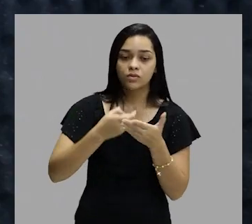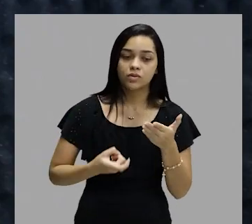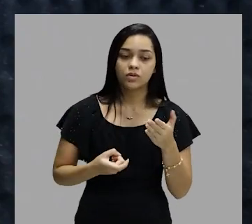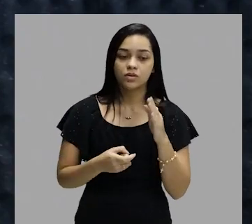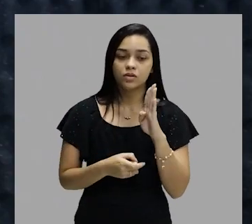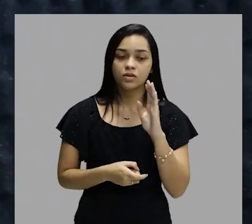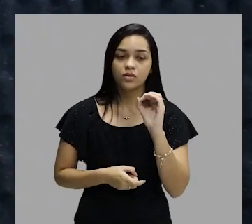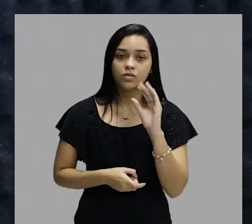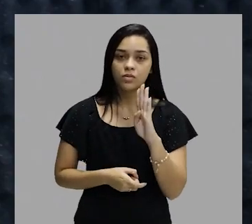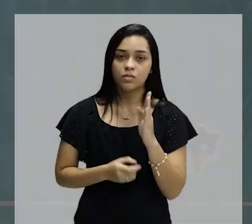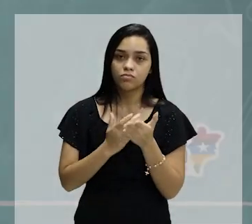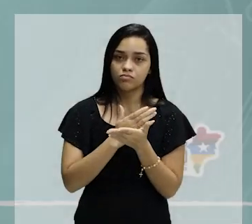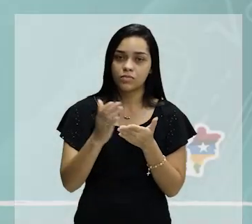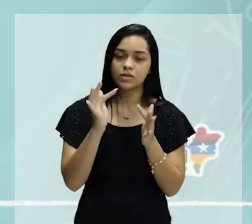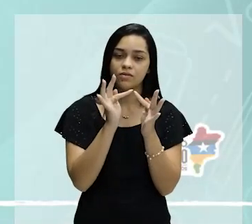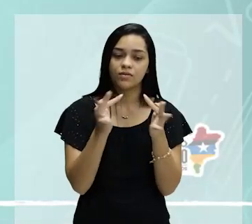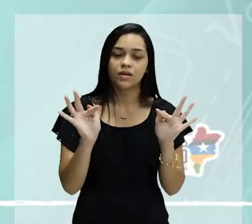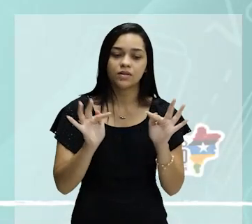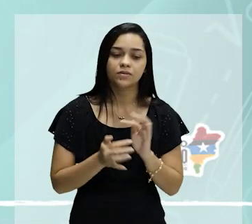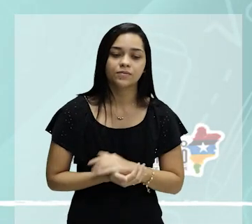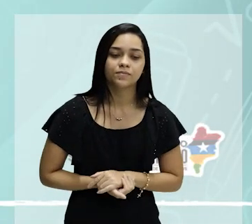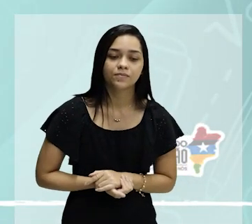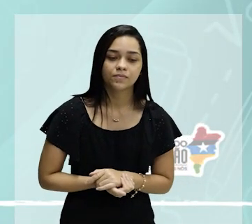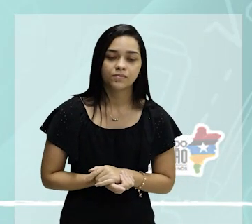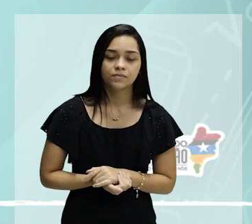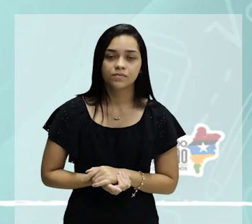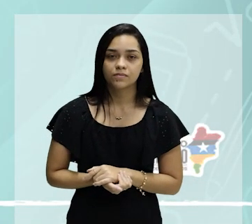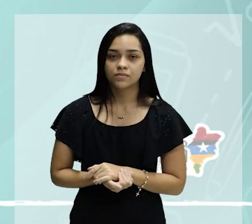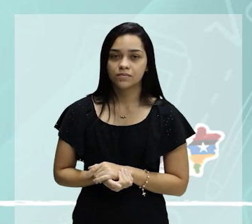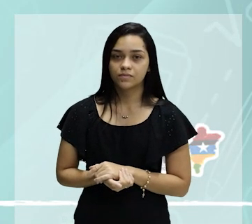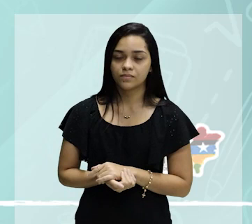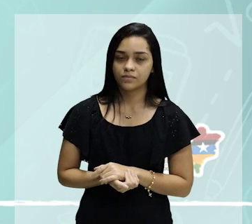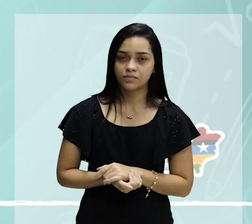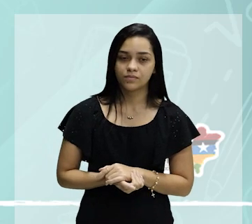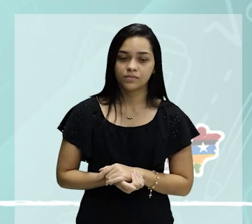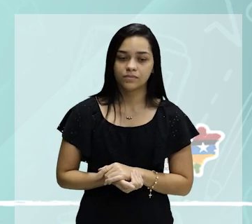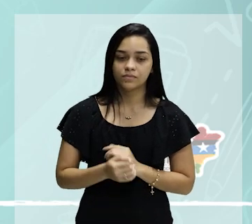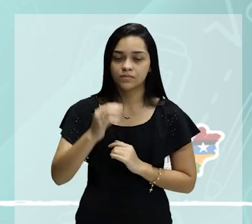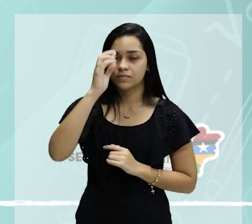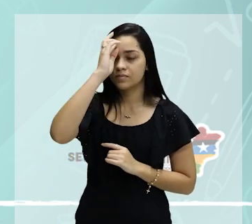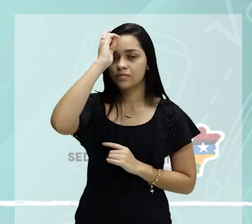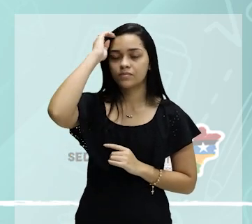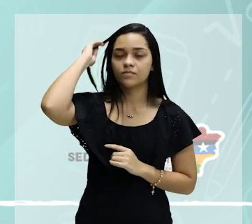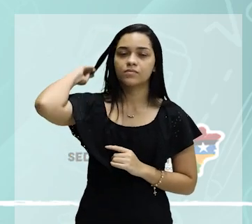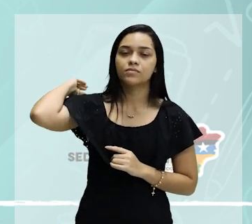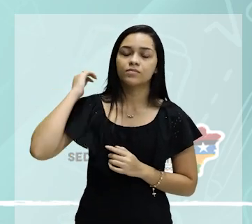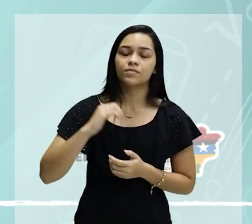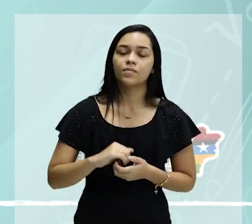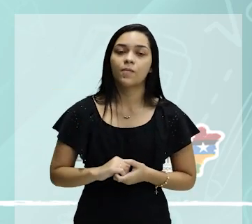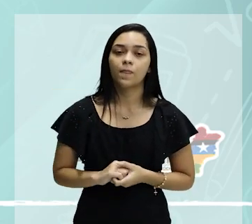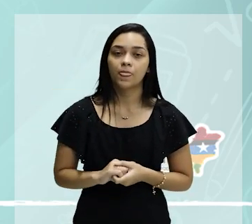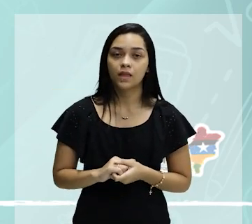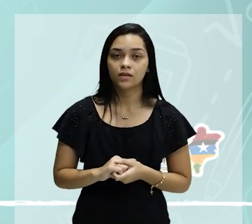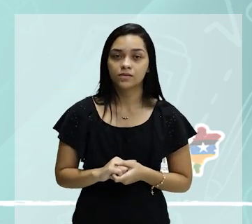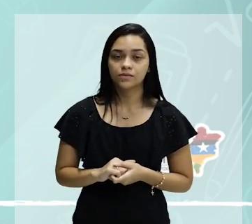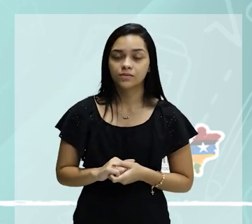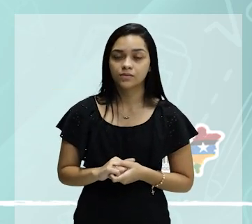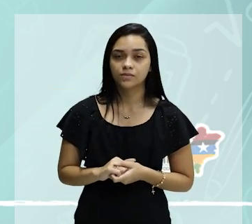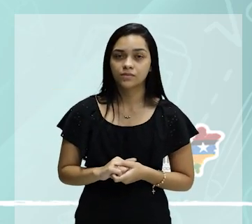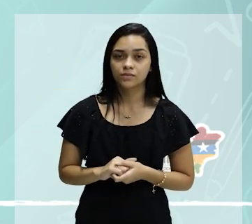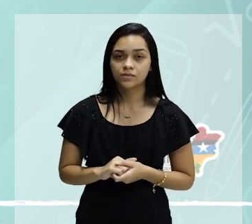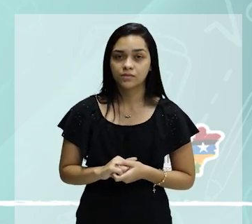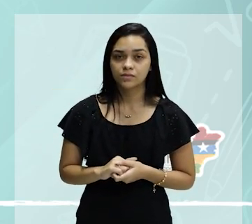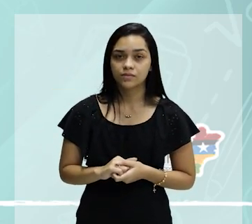Bob inicia a frase. I'm miserable today because I realized that